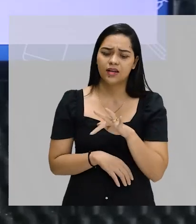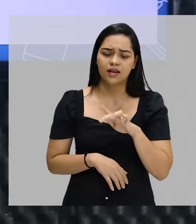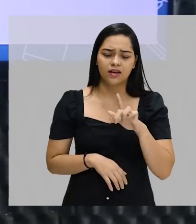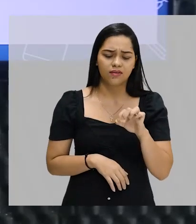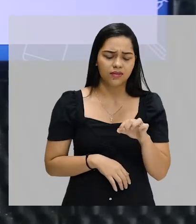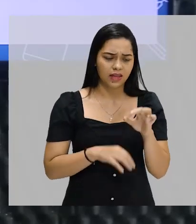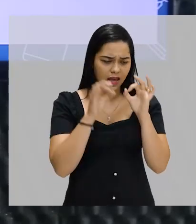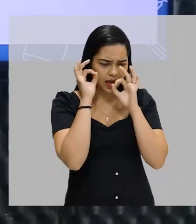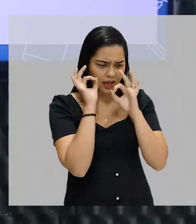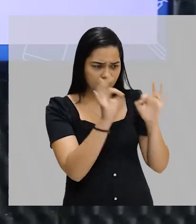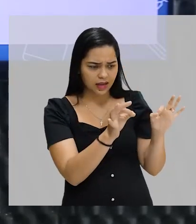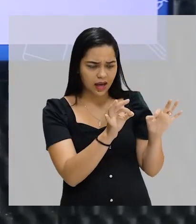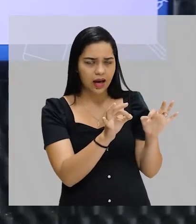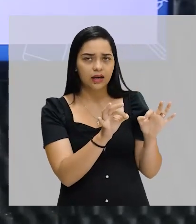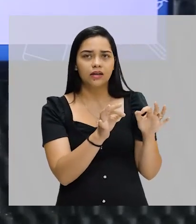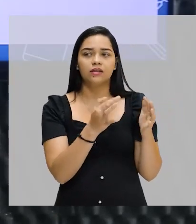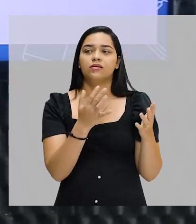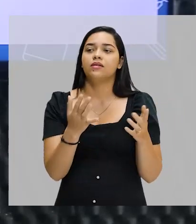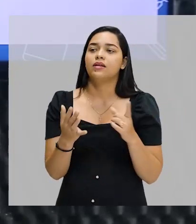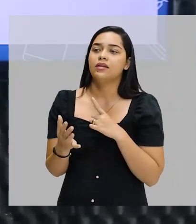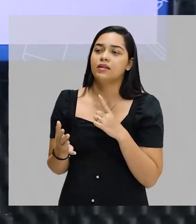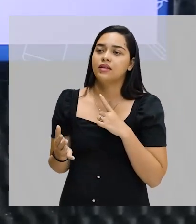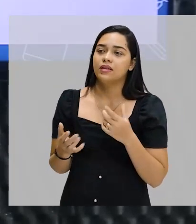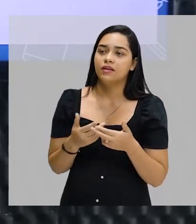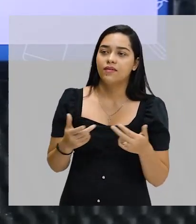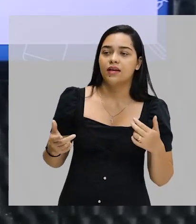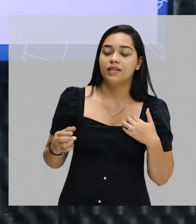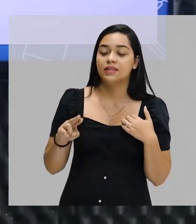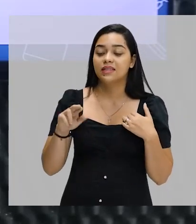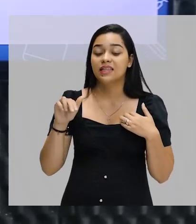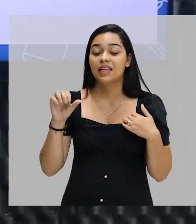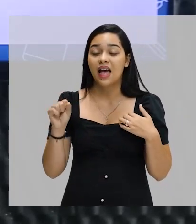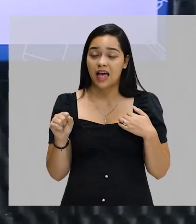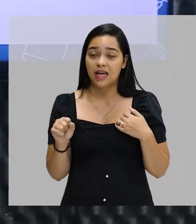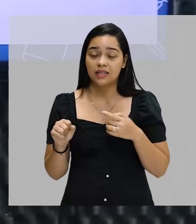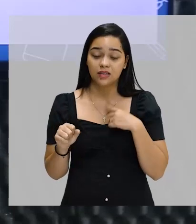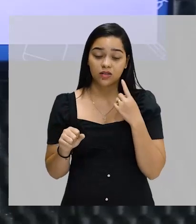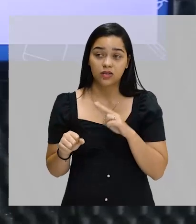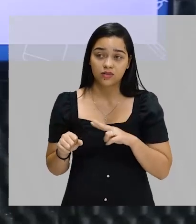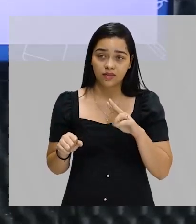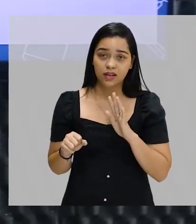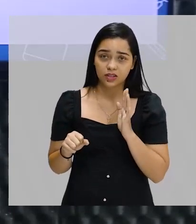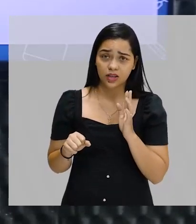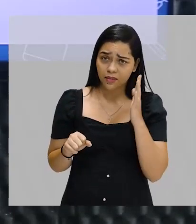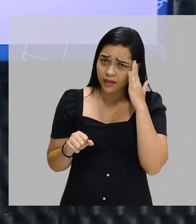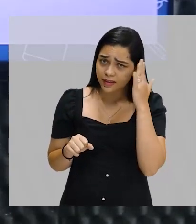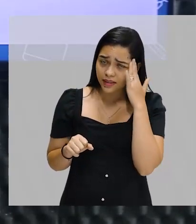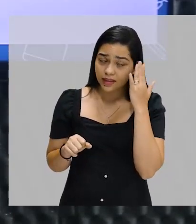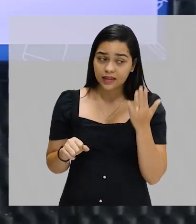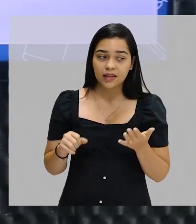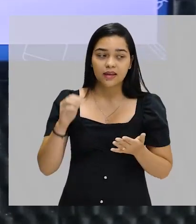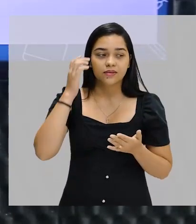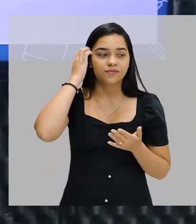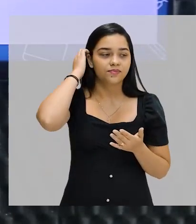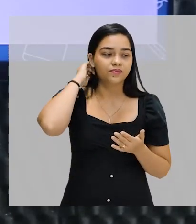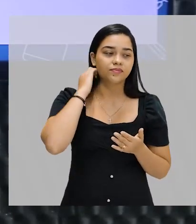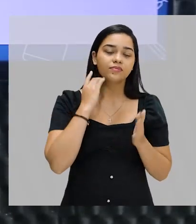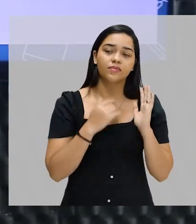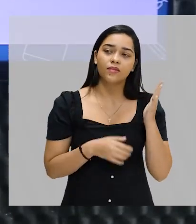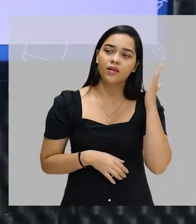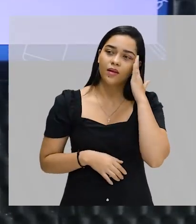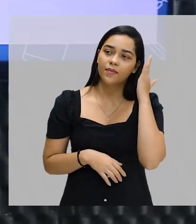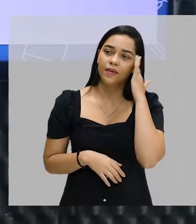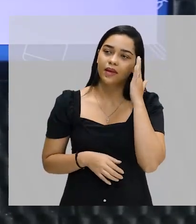é ligado nas paradas. Olha o na aí, que é uma contração que a gente fala já já. Deu para entender, né? Entendeu